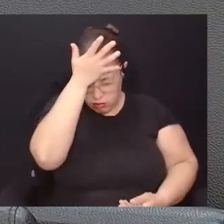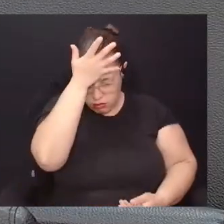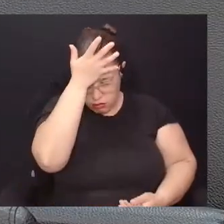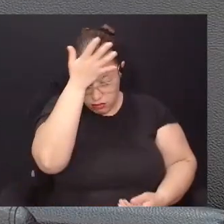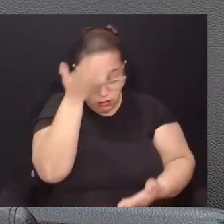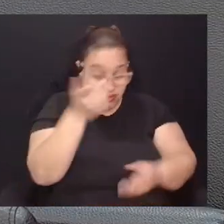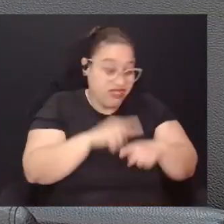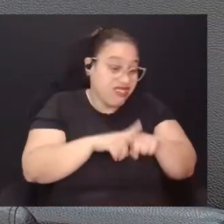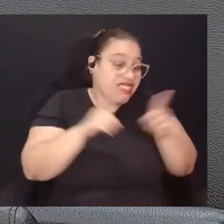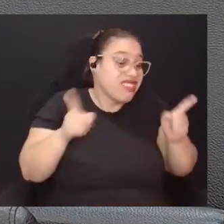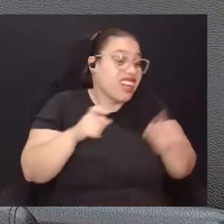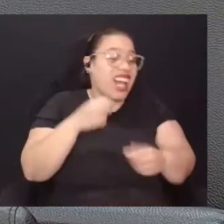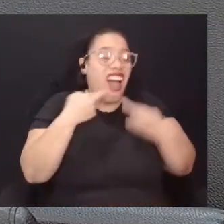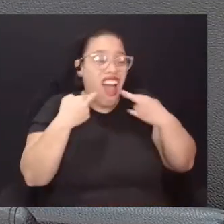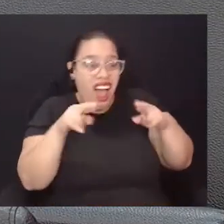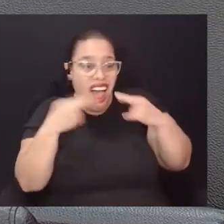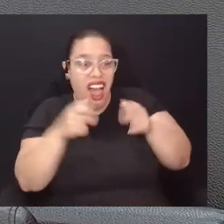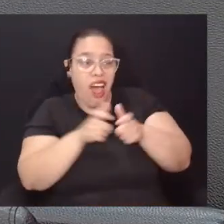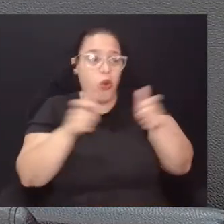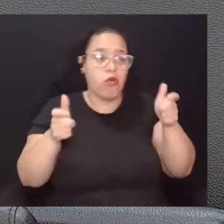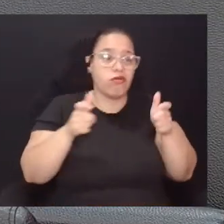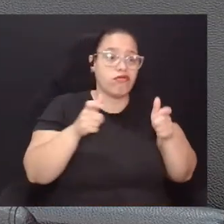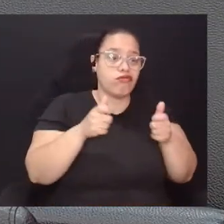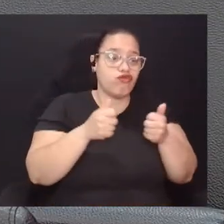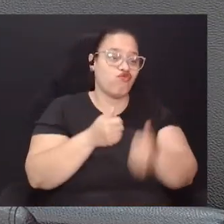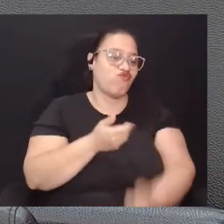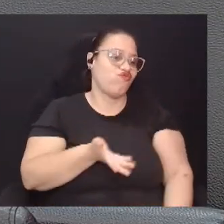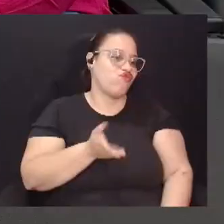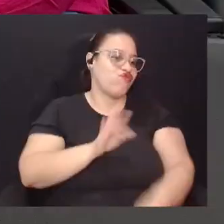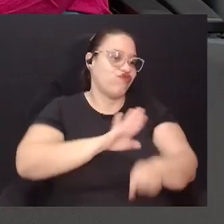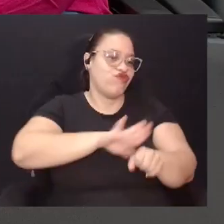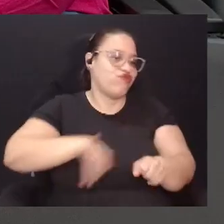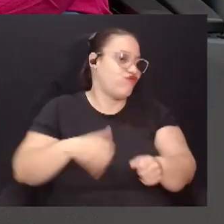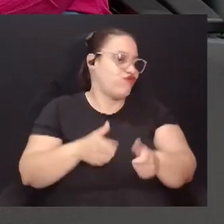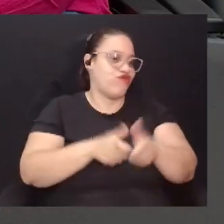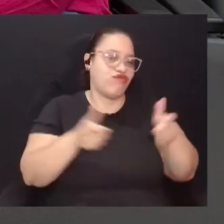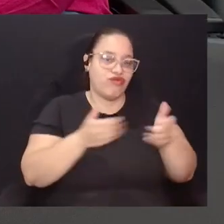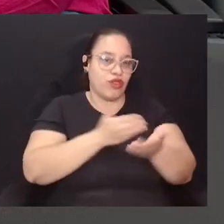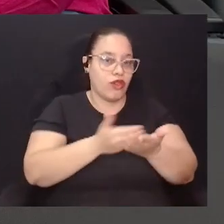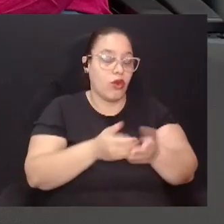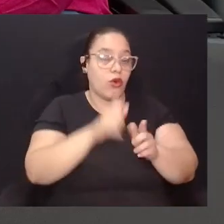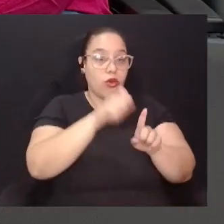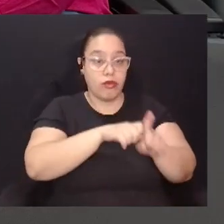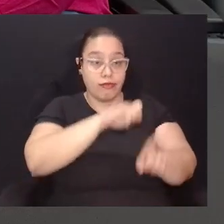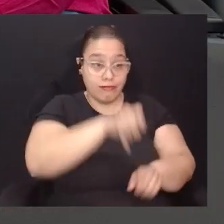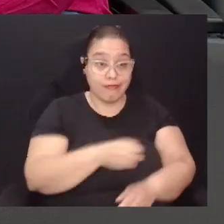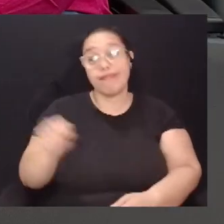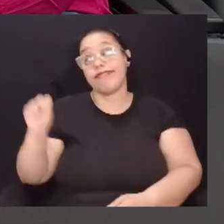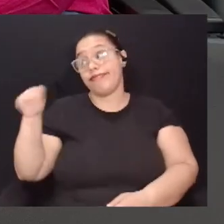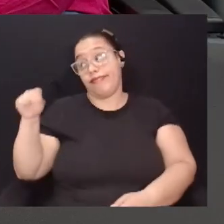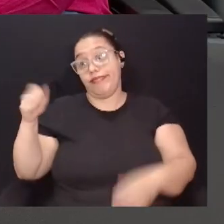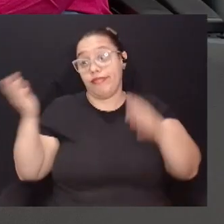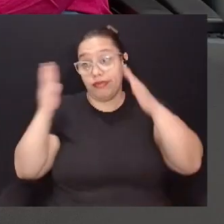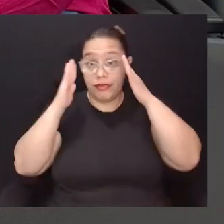né? Mas aí a crítica também, o aumento da passagem, já passou o tempo, porque ela foi aumentada logo no começo de janeiro. Então,